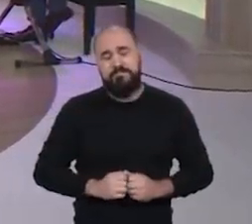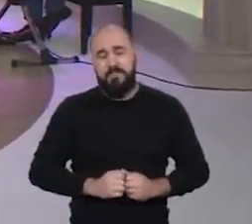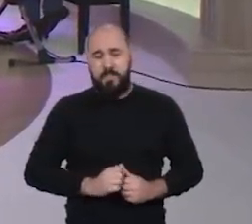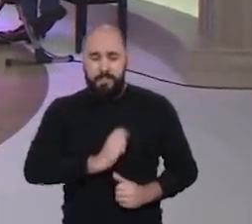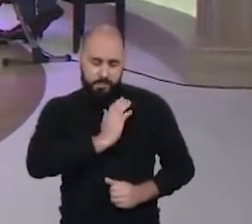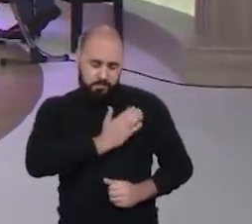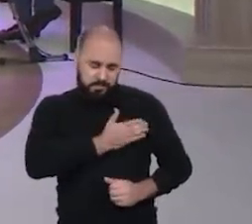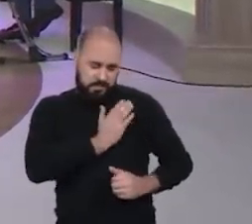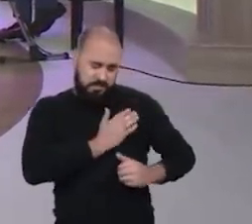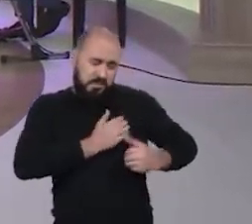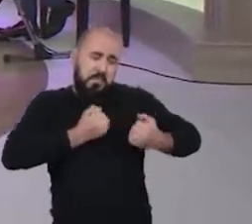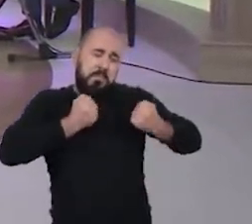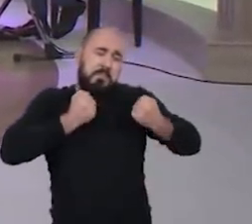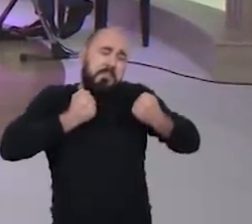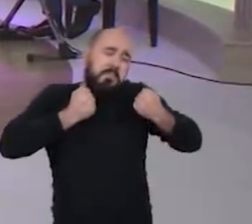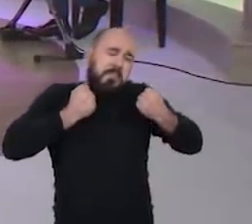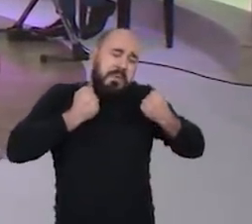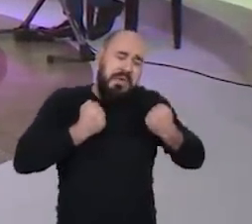Coração pesado,